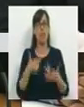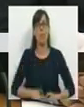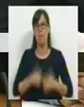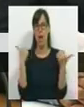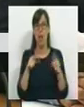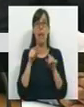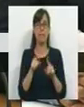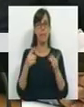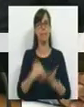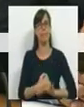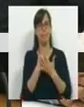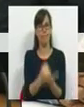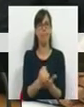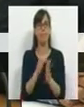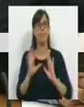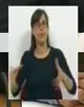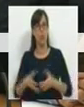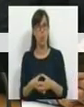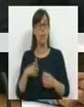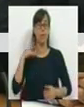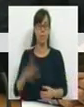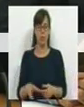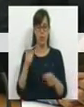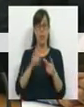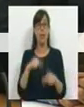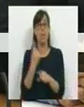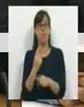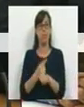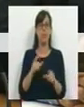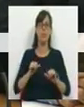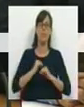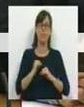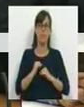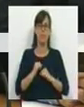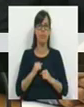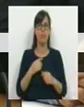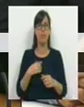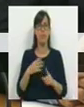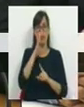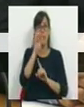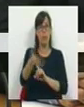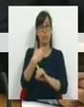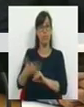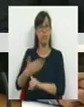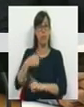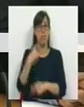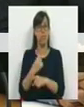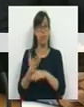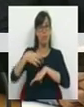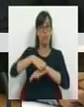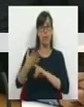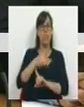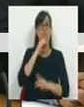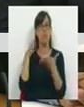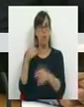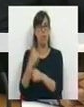melhor forma de chegar ao apoio à comunidade portuguesa. Também os nossos consulados lá na Venezuela também